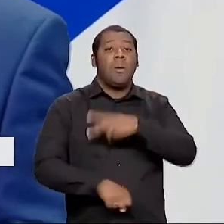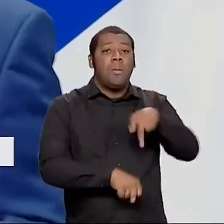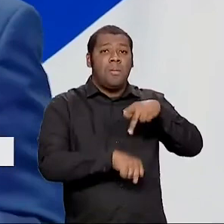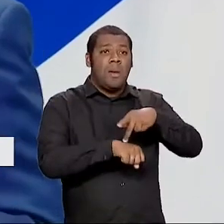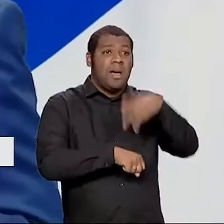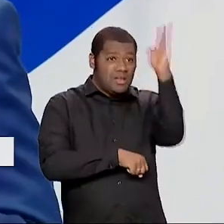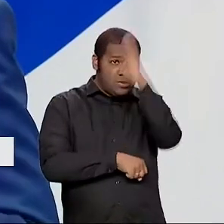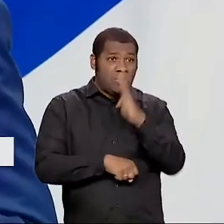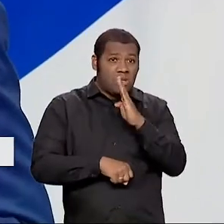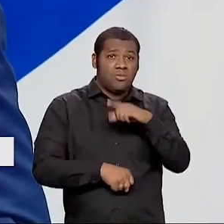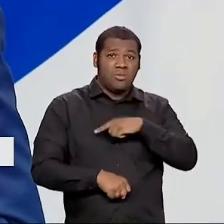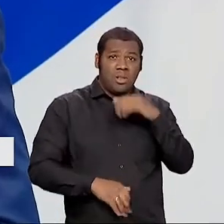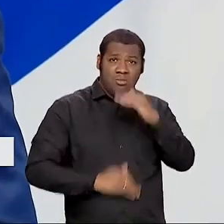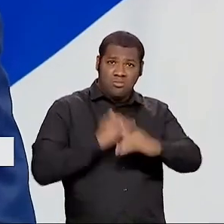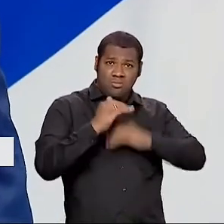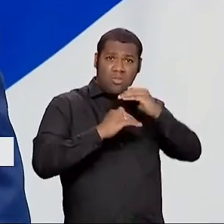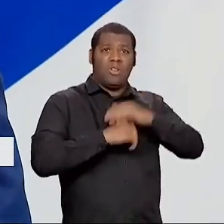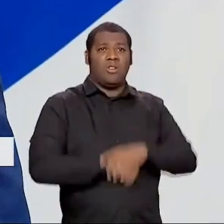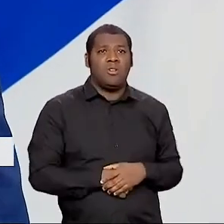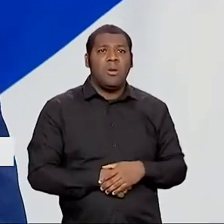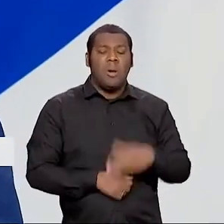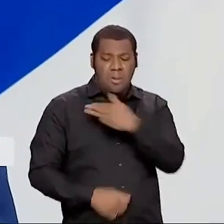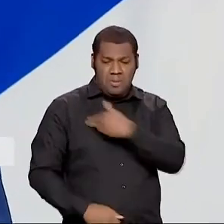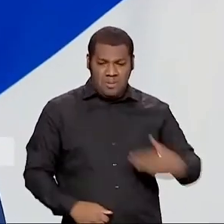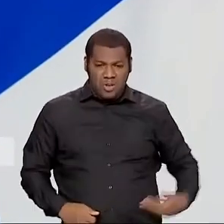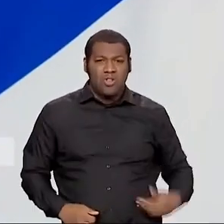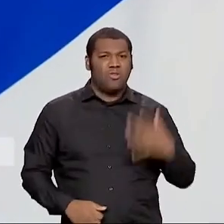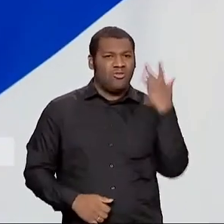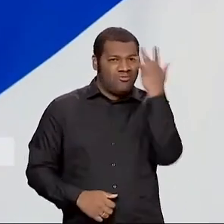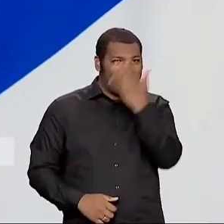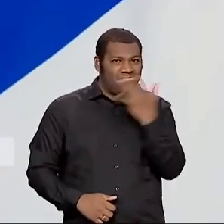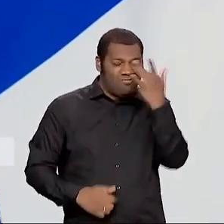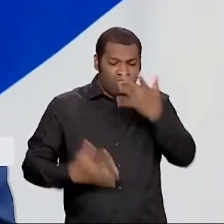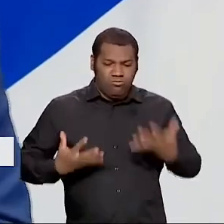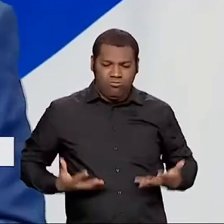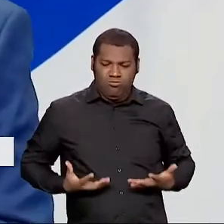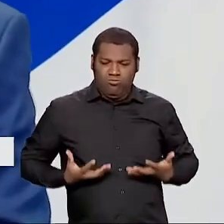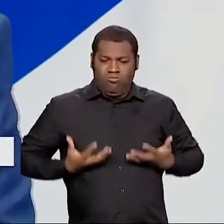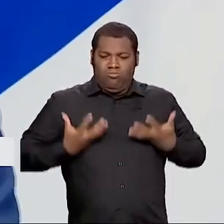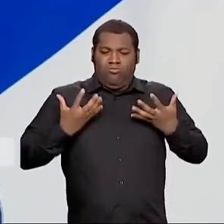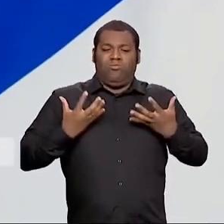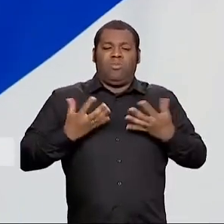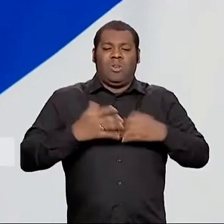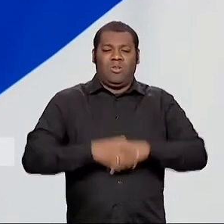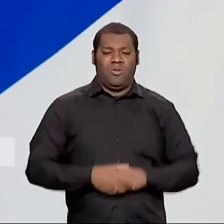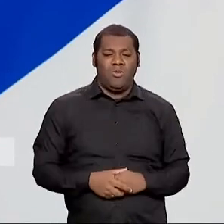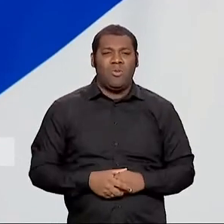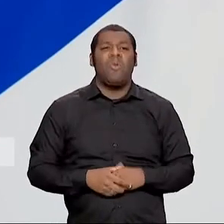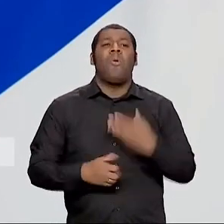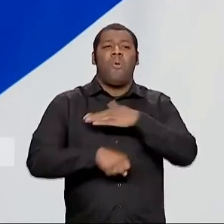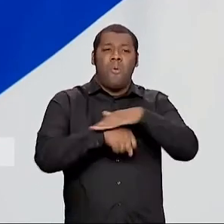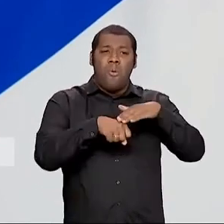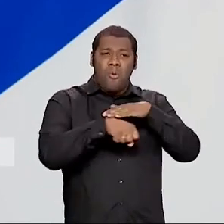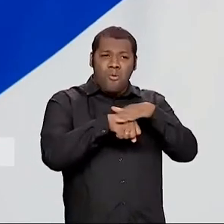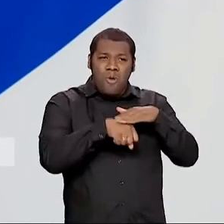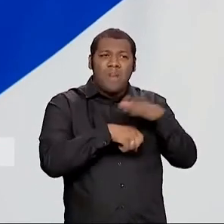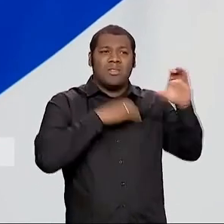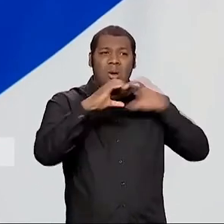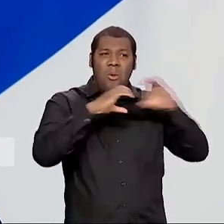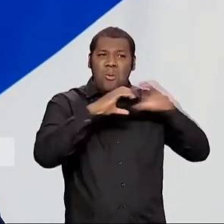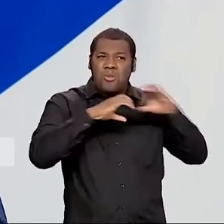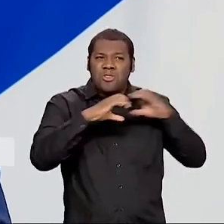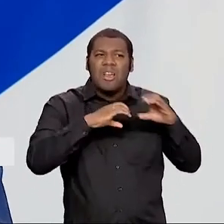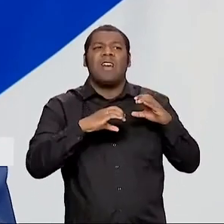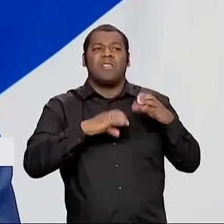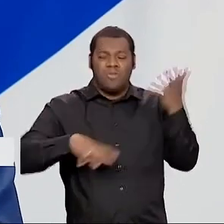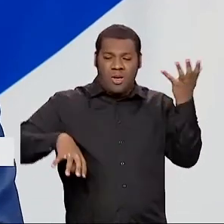bem. O Haddad está muito entusiasmado porque, com todas as conversas que ele está tendo no Congresso Nacional,